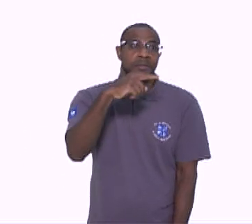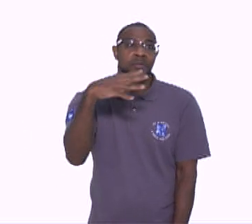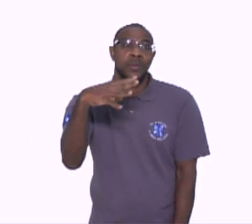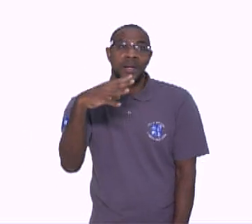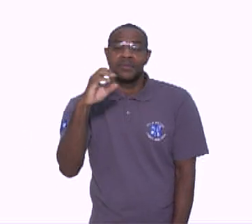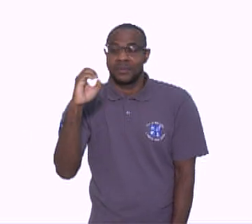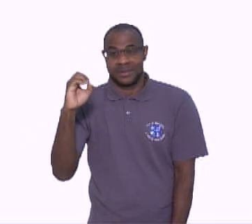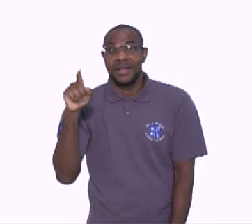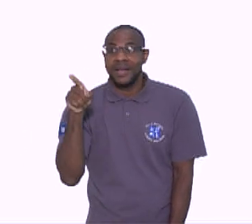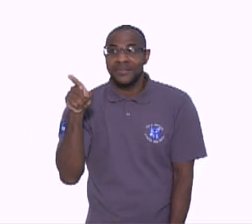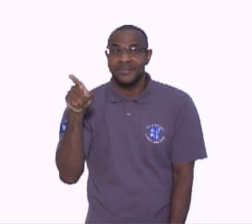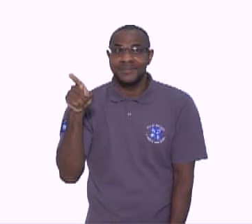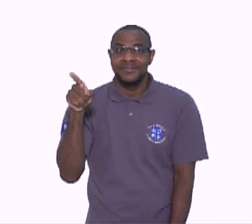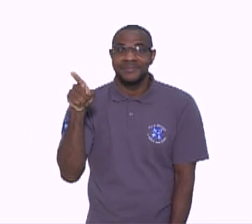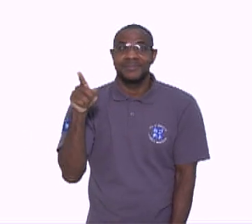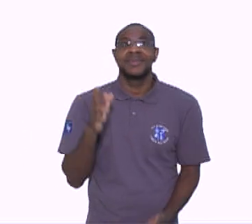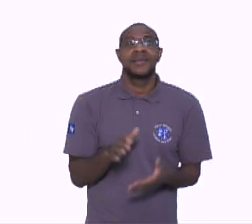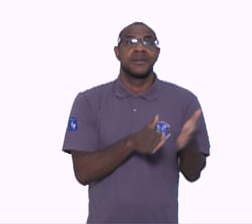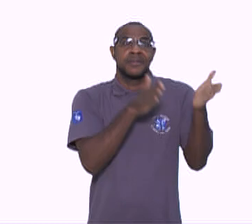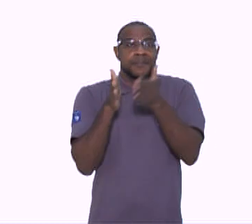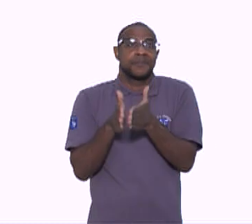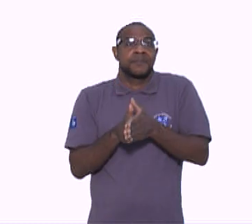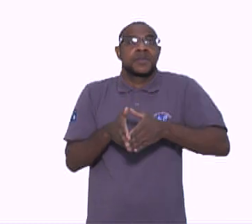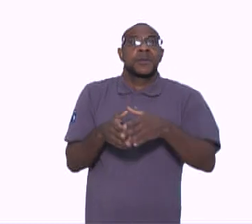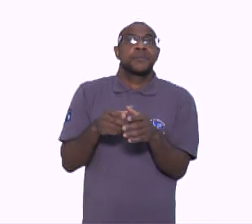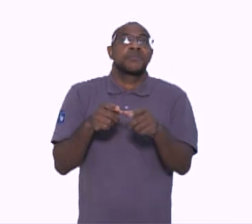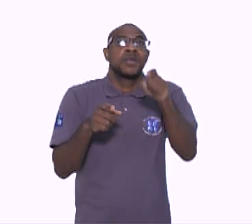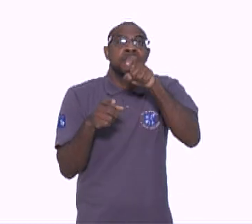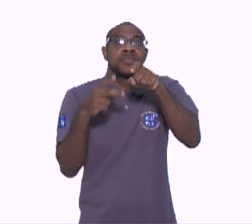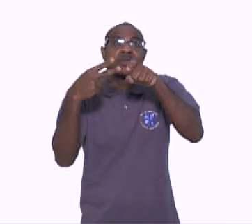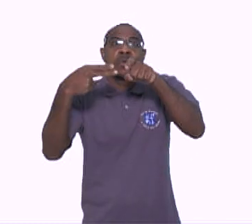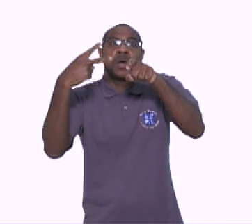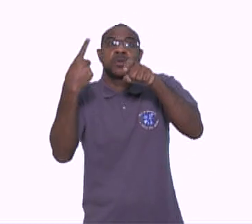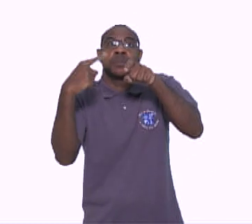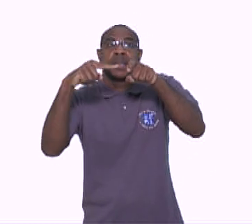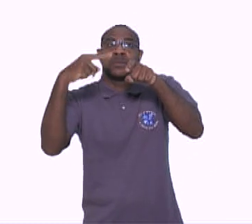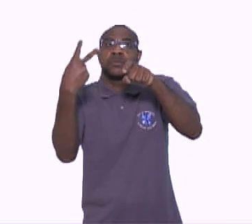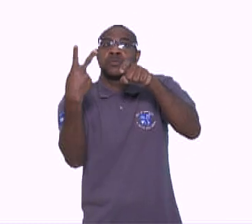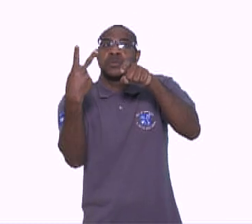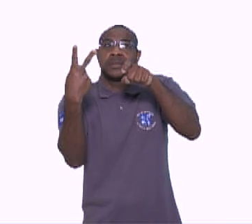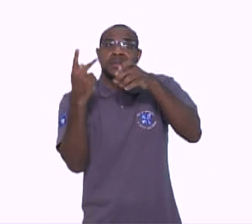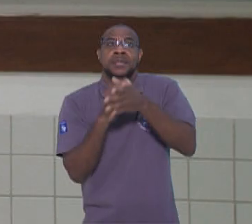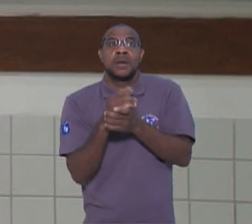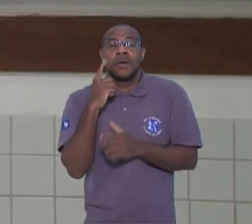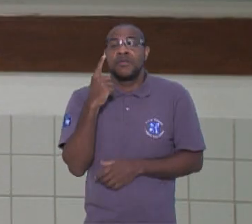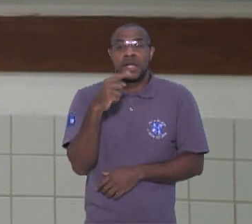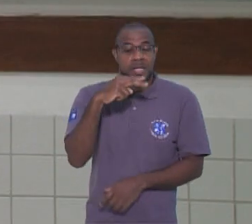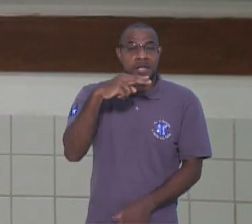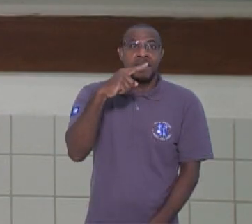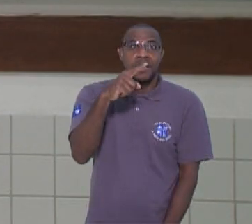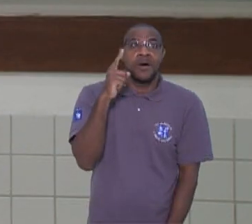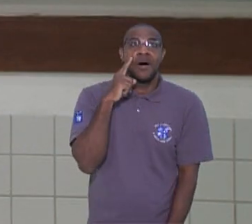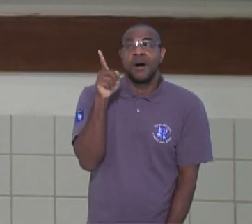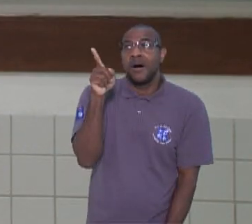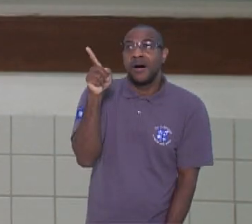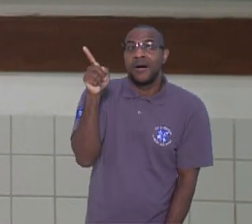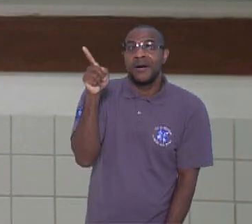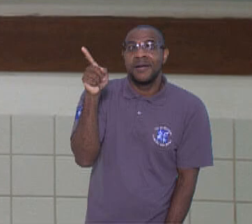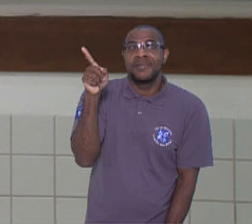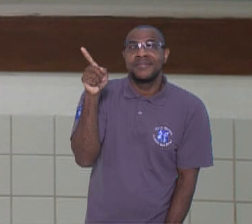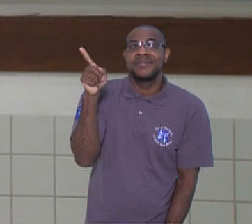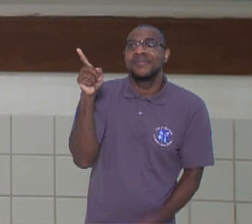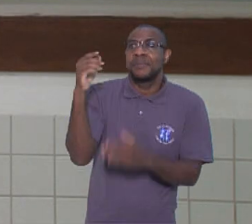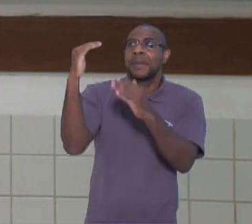valor. Então, x igual a menos 2, também testo, o que, que eu tenho? Também deu igual a zero. E o que, que eu obtenho?